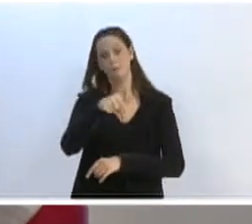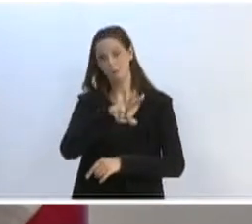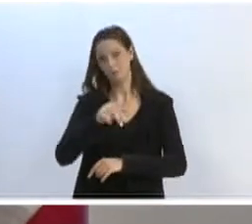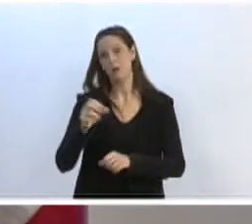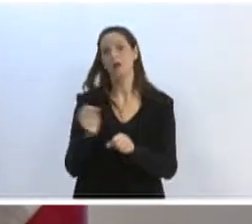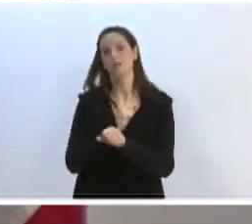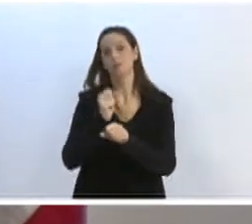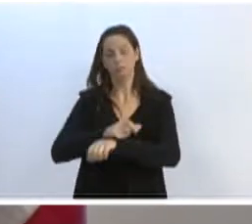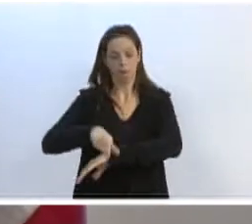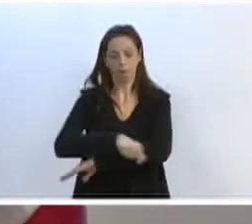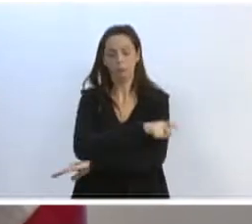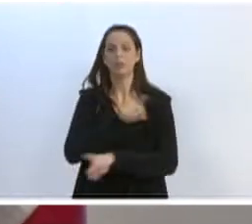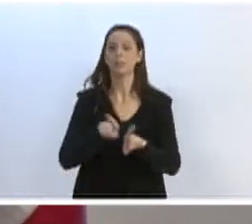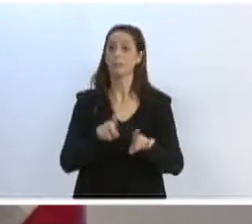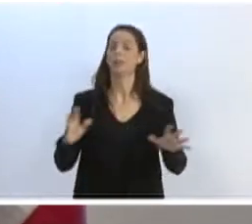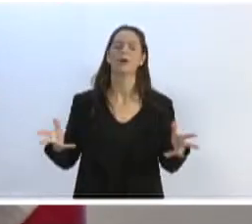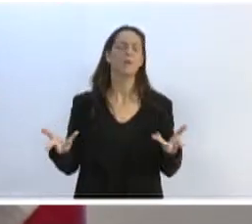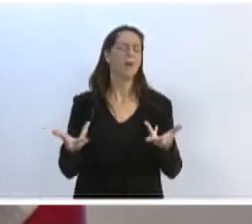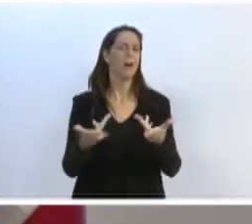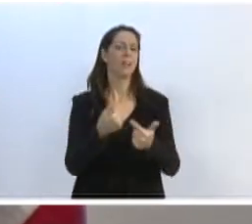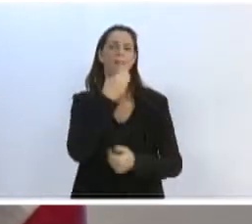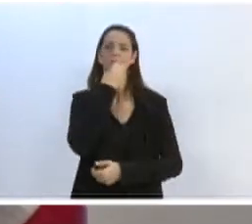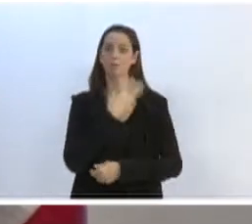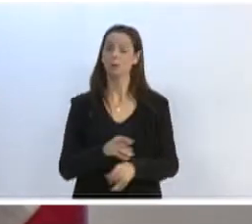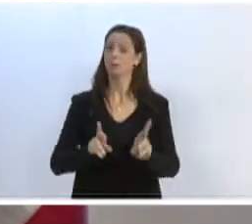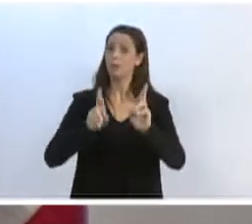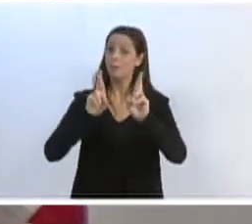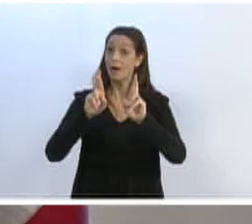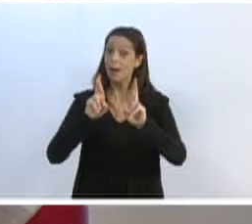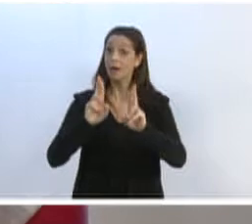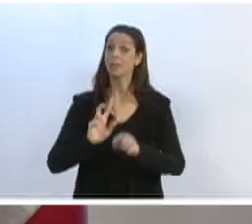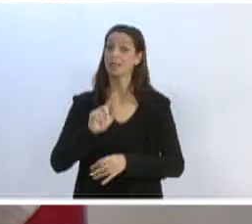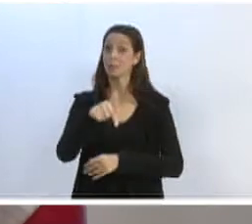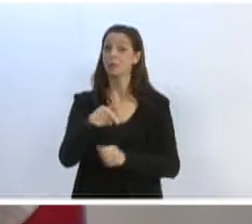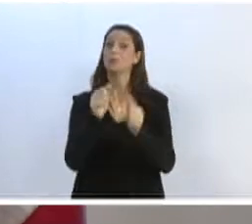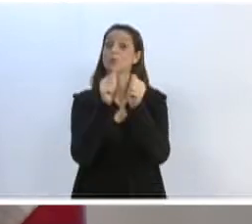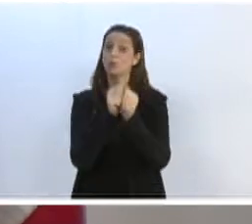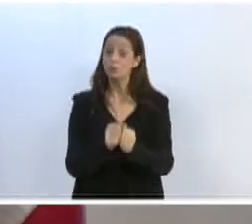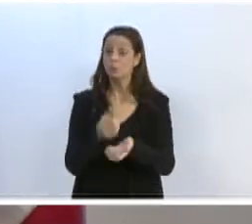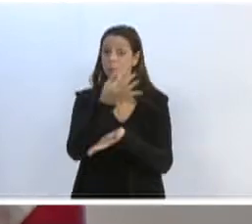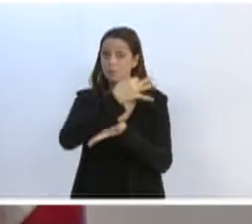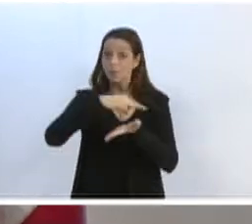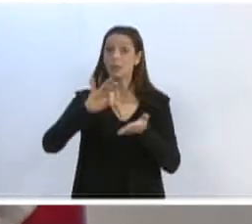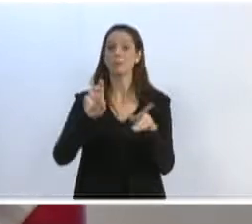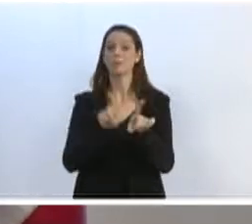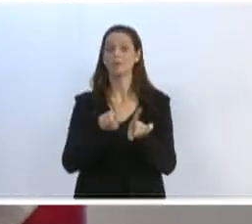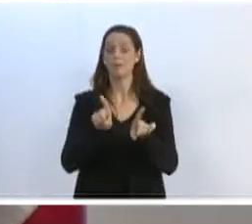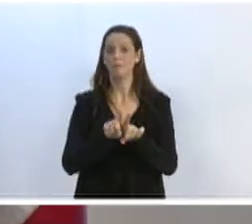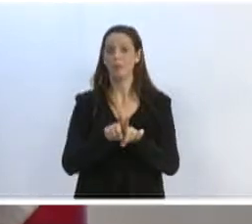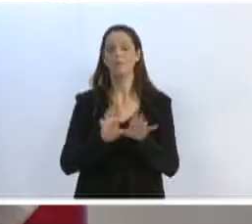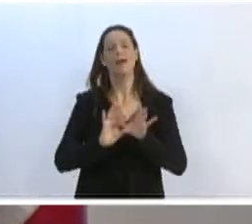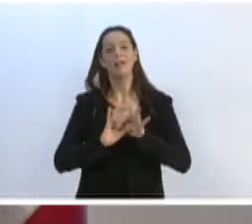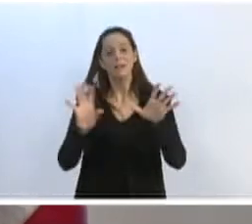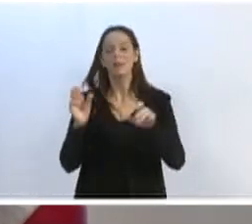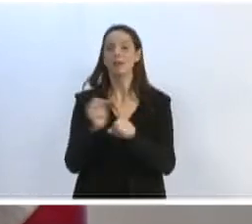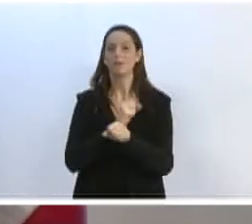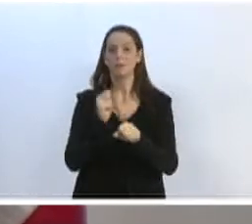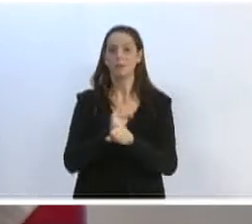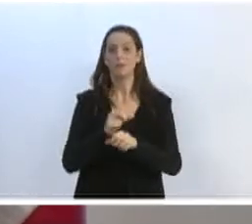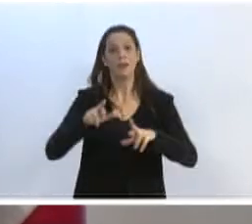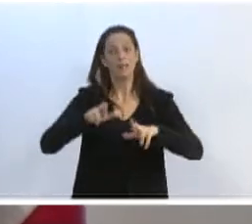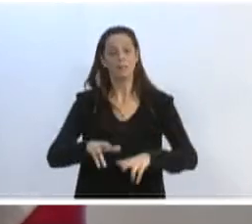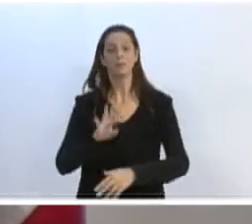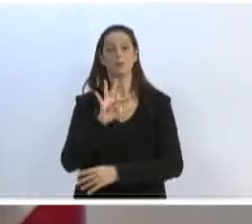ea qualidade e esperamos também a gente possa junto também assinar futuramente o mal de serviço na praia nas tratativas aquelas